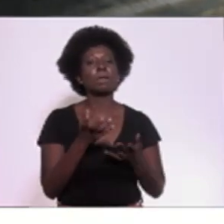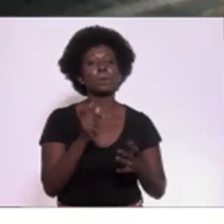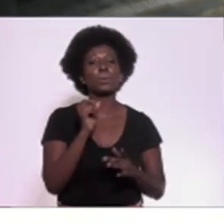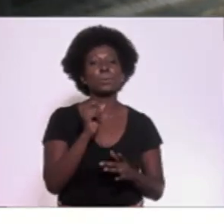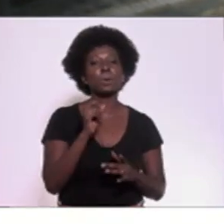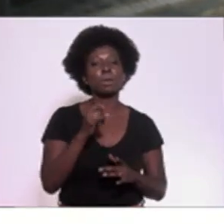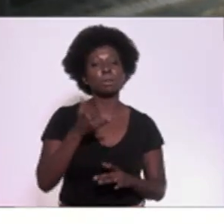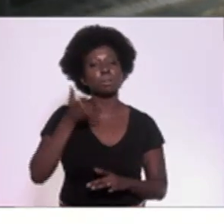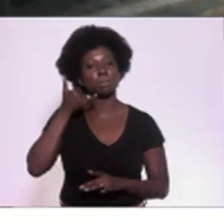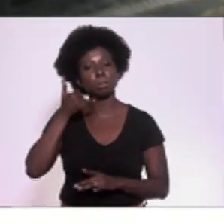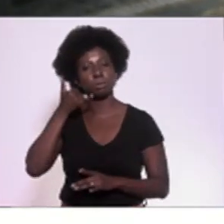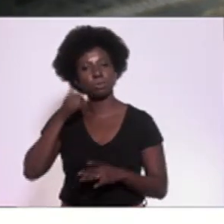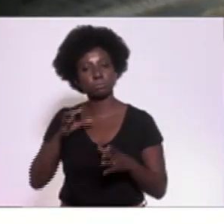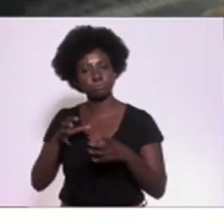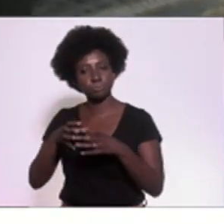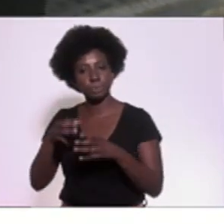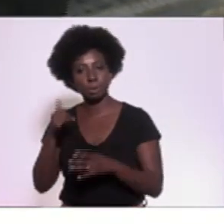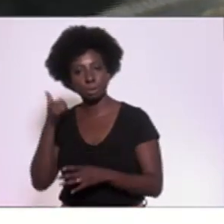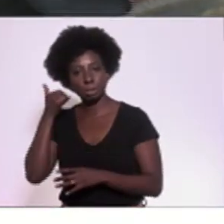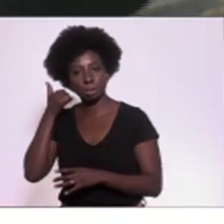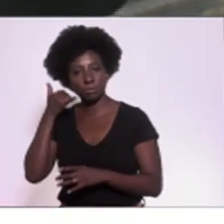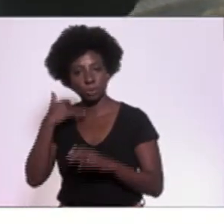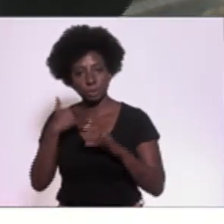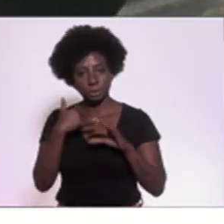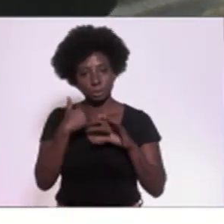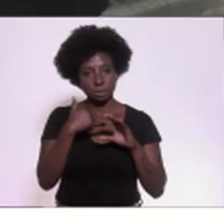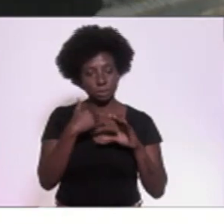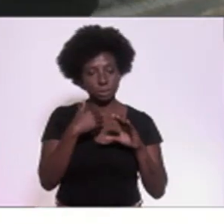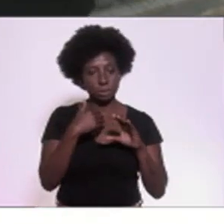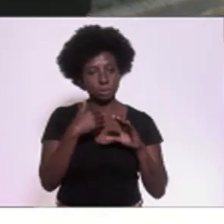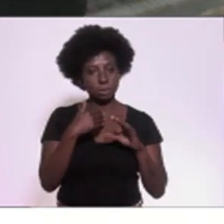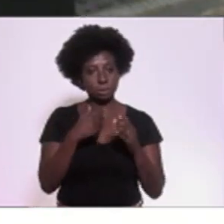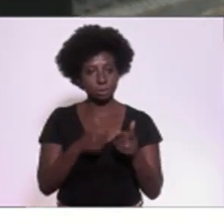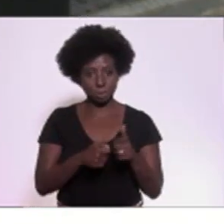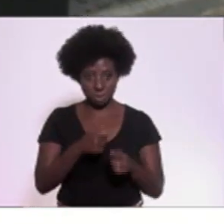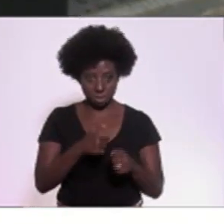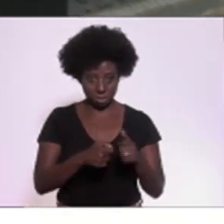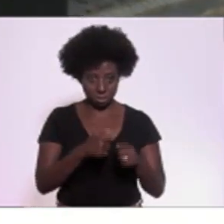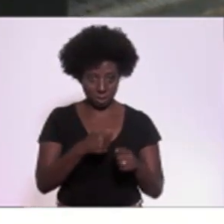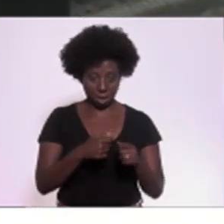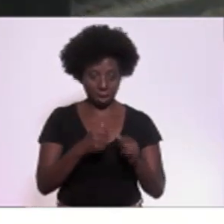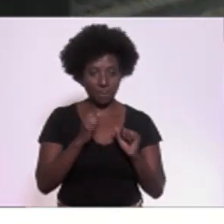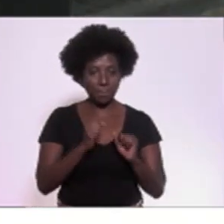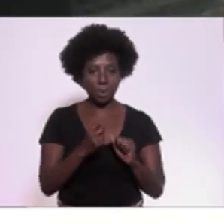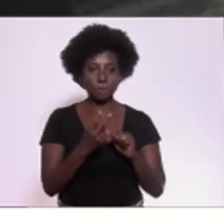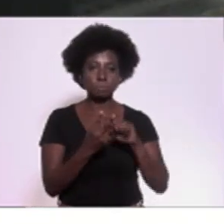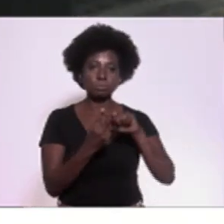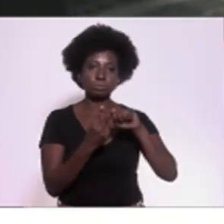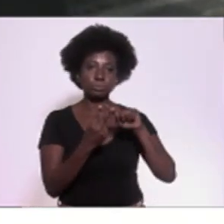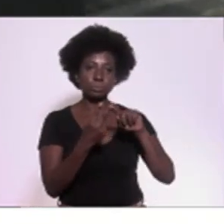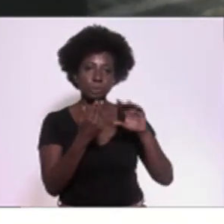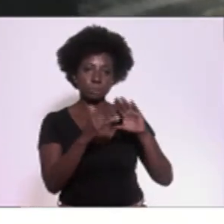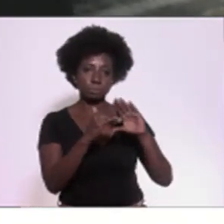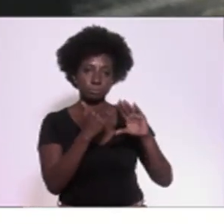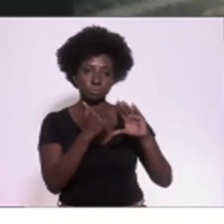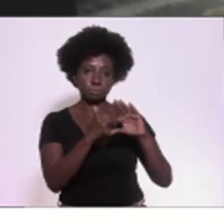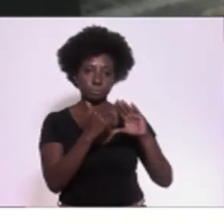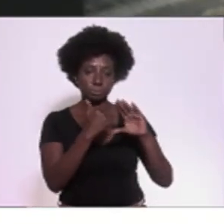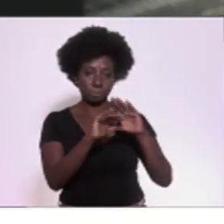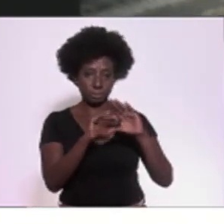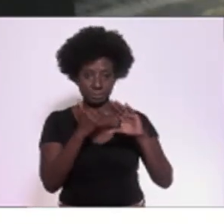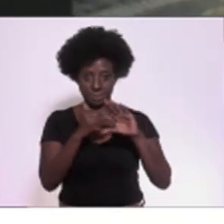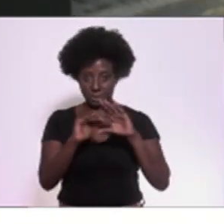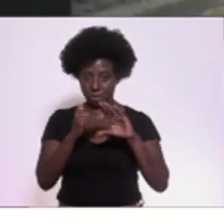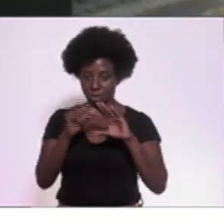telefonia celular possam mandar 2 mensagens SMS por dia somente